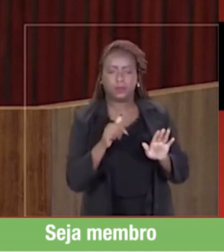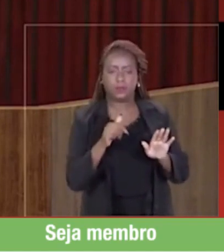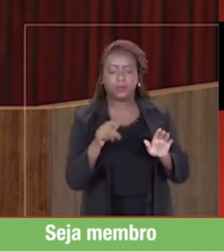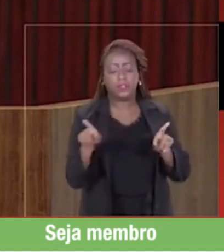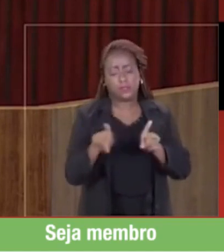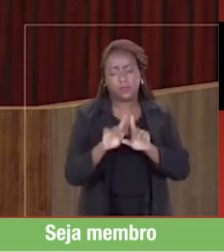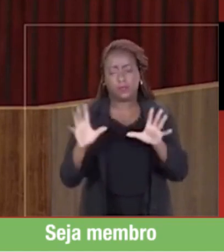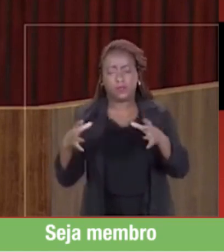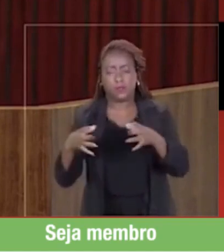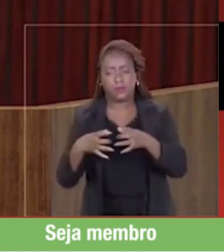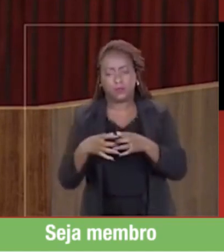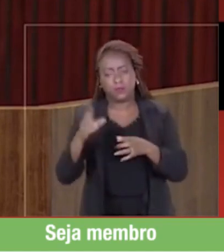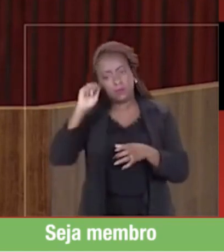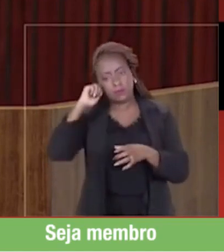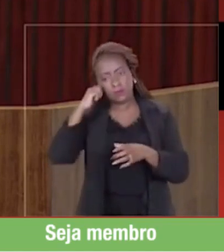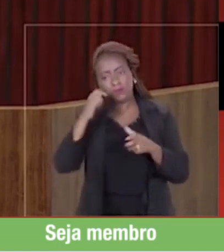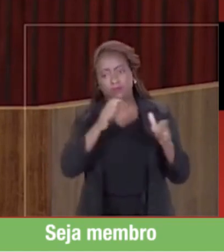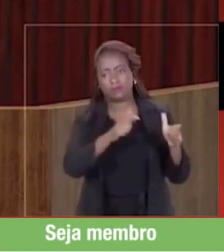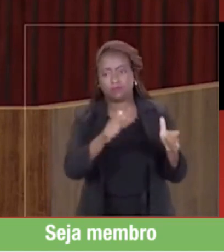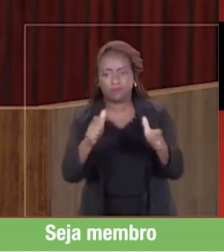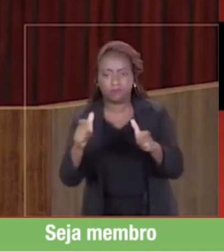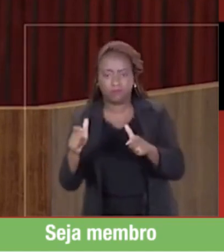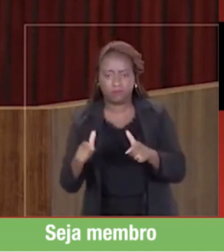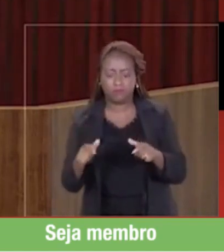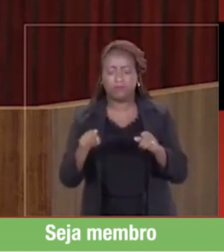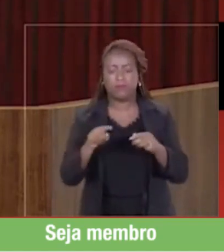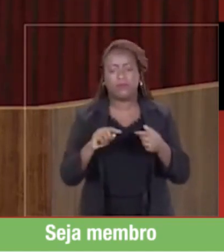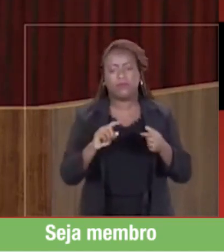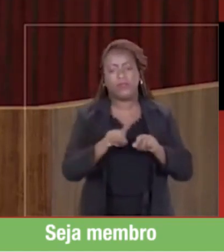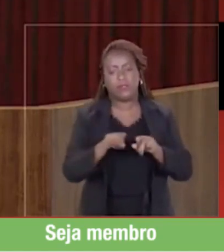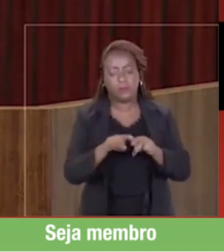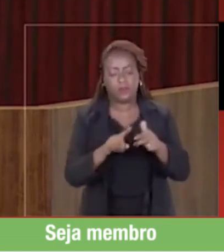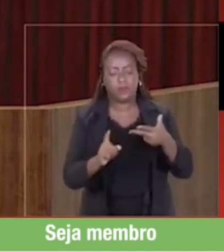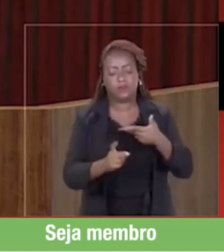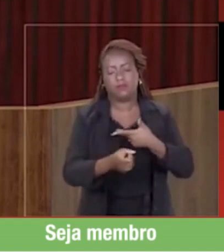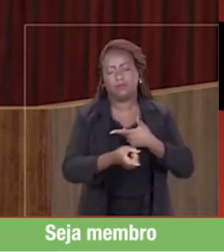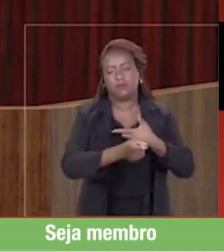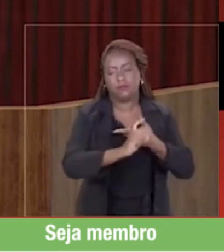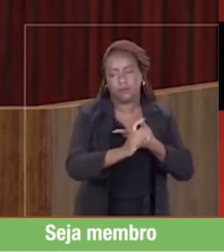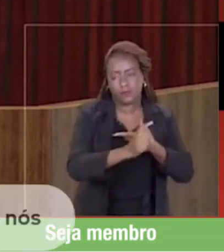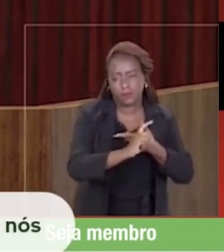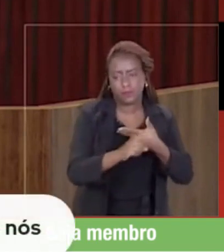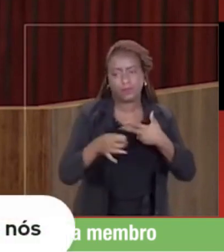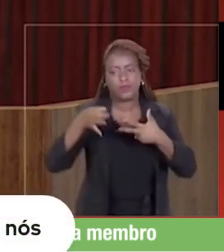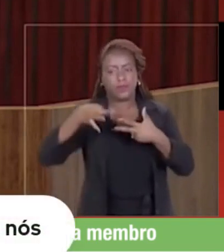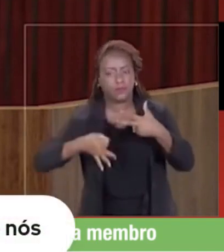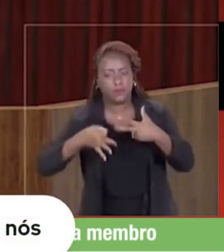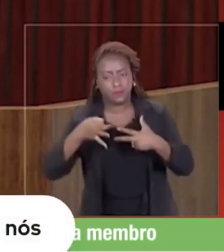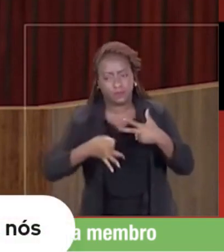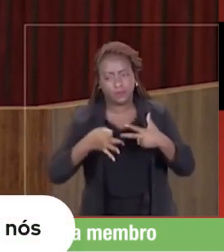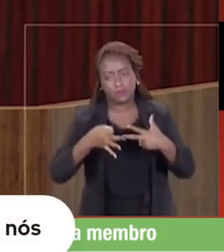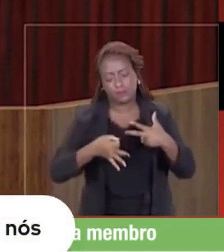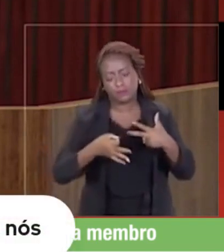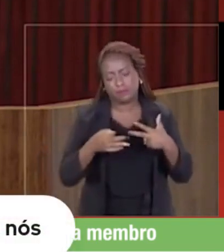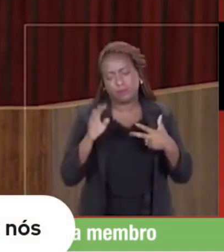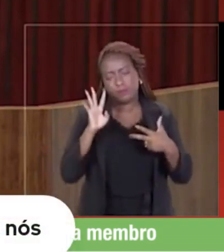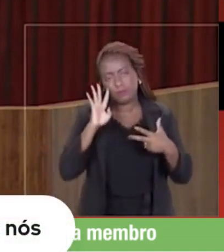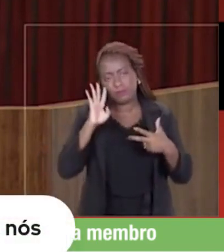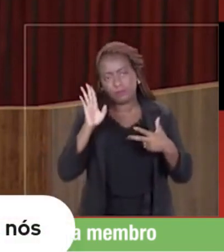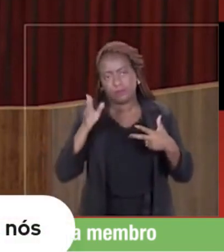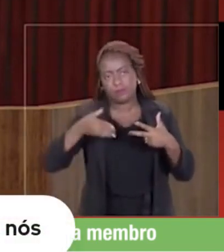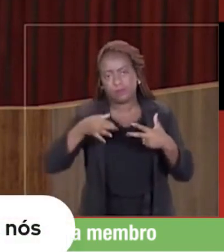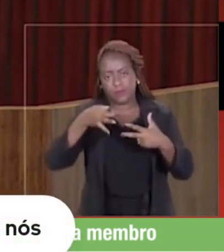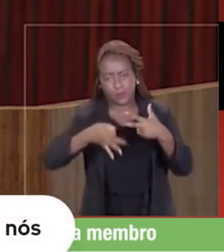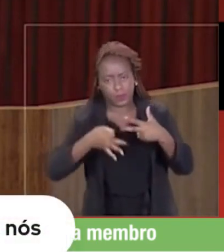população negra nos cargos eletivos, também do Executivo, do Judiciário e, claro, naturalmente, do Poder Judiciário.